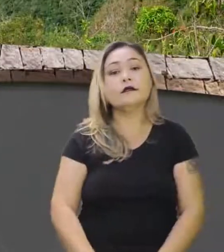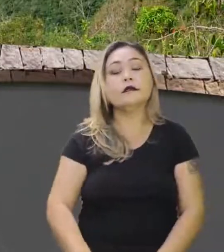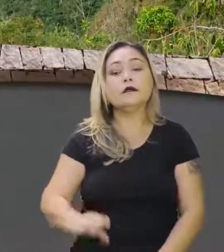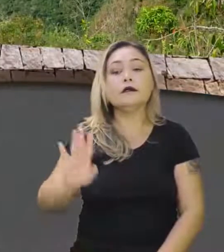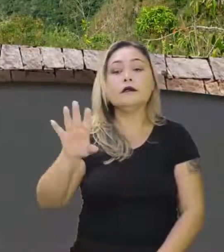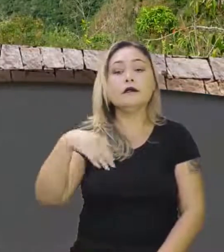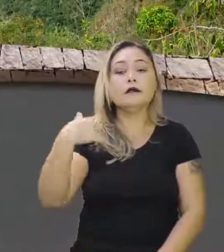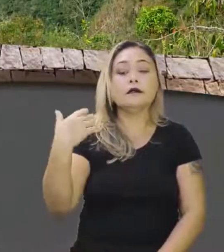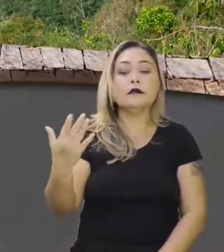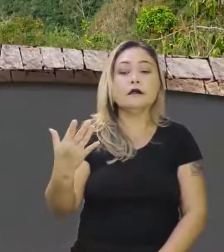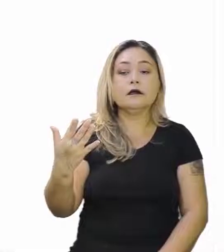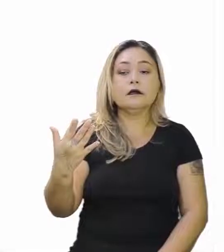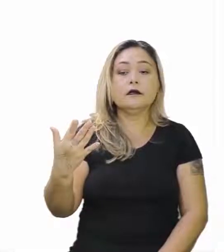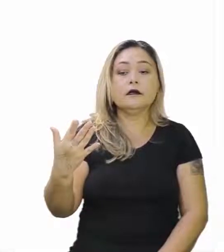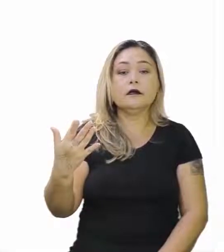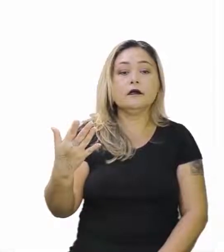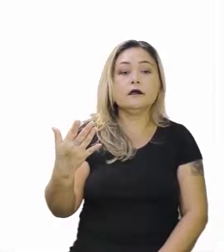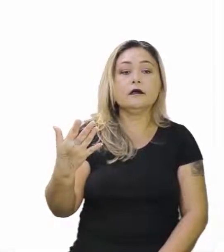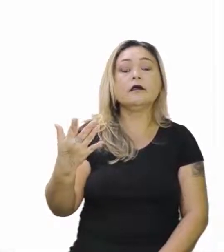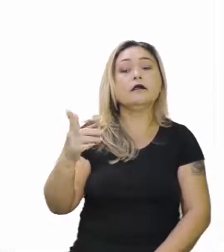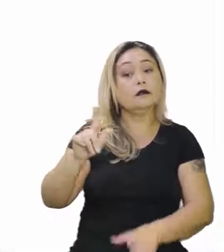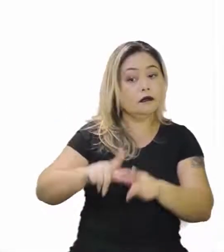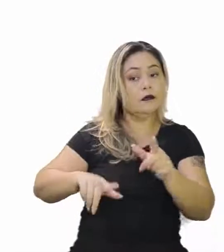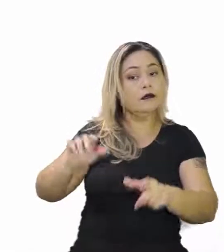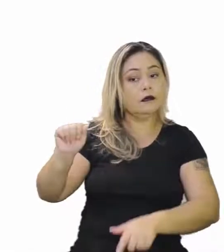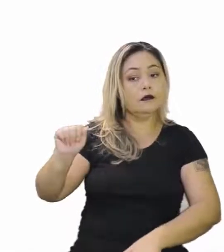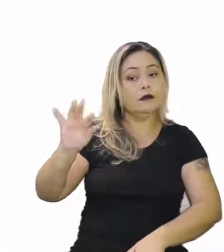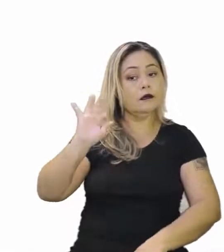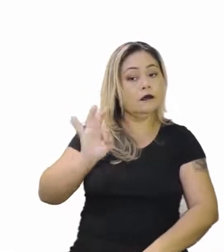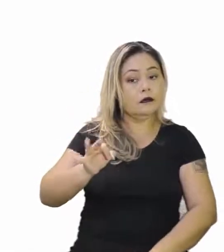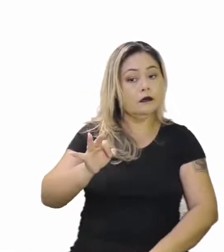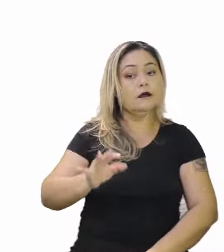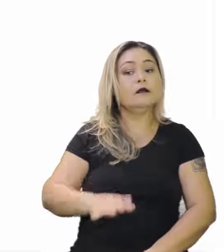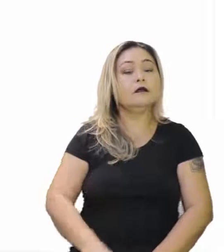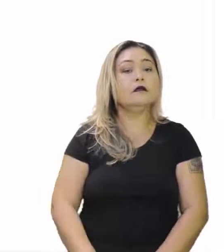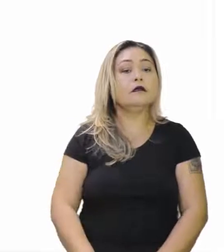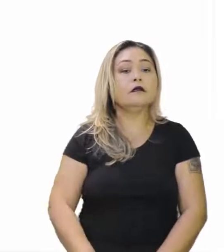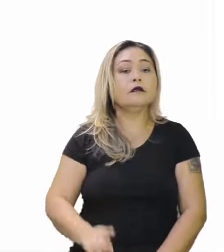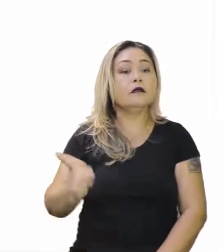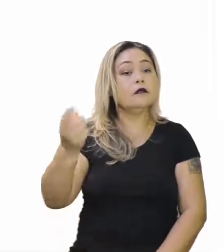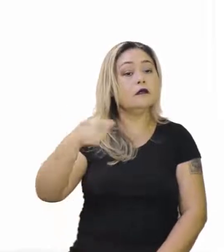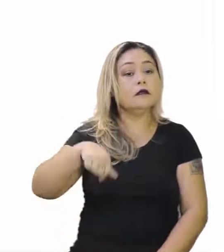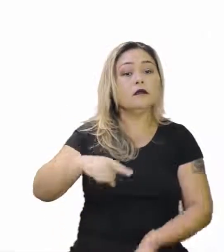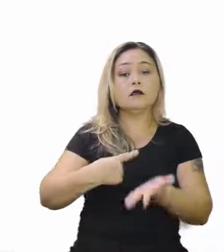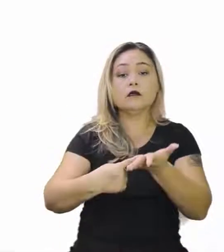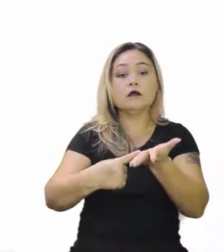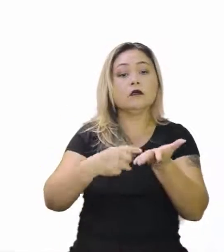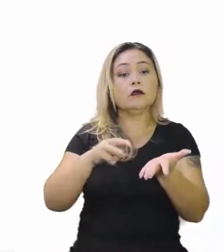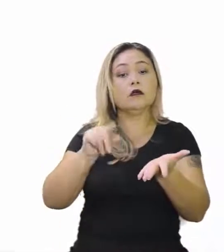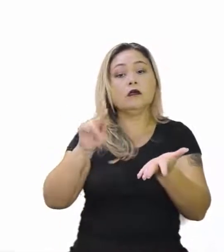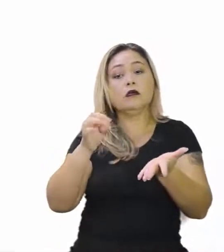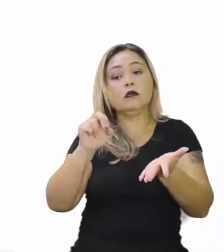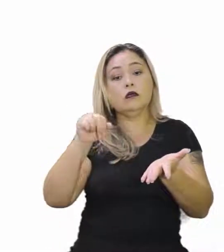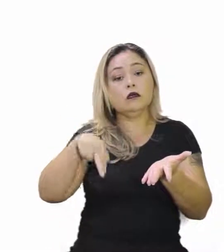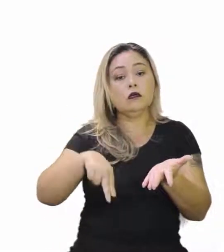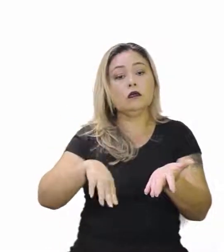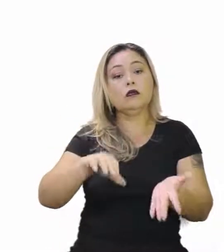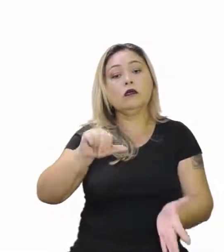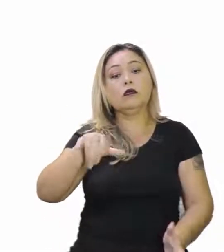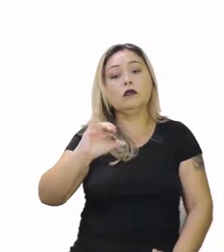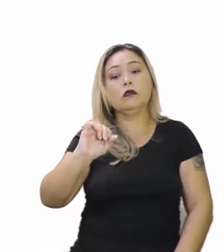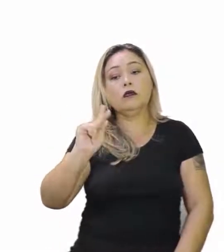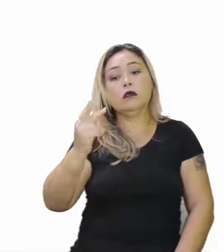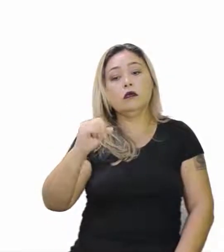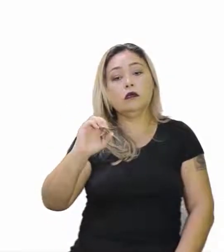Então, lá na questão, a A é a alternativa correta. Então, não é nem a cor de Washington, nem o Tratado de Acútil,